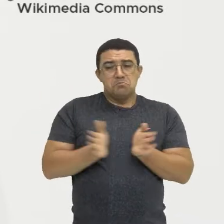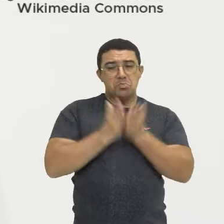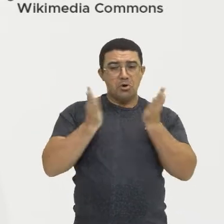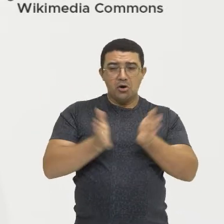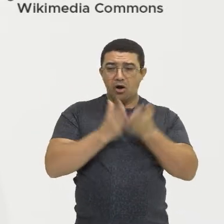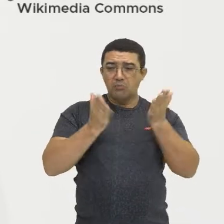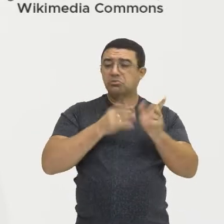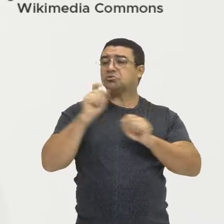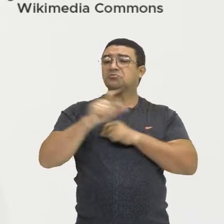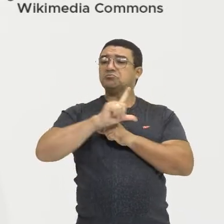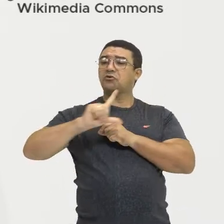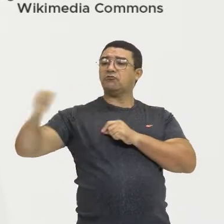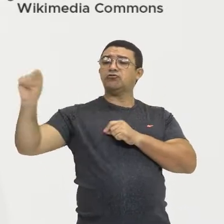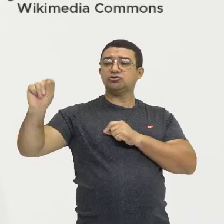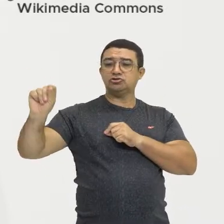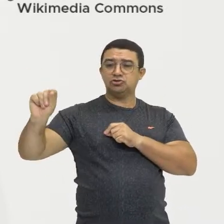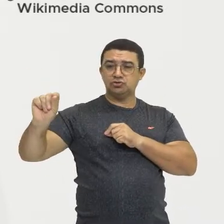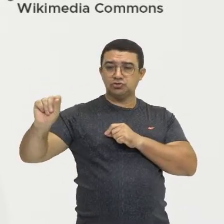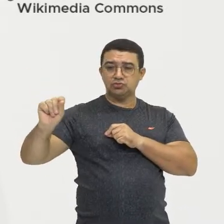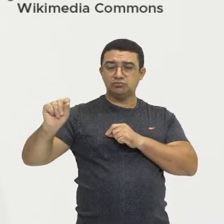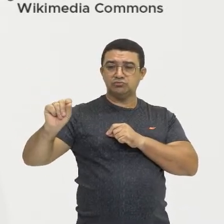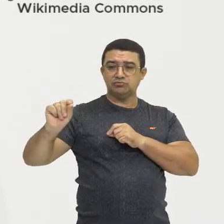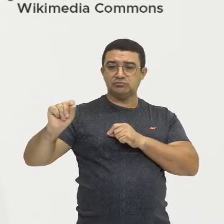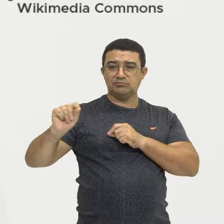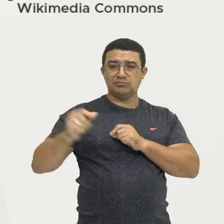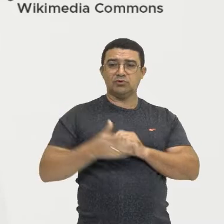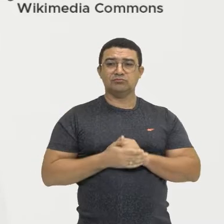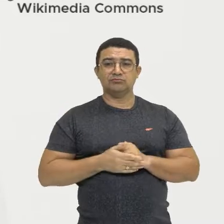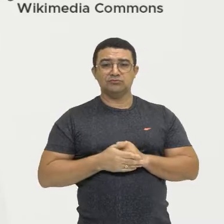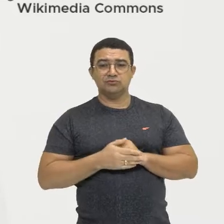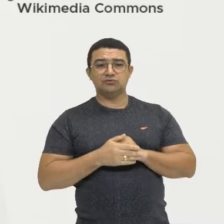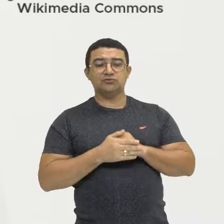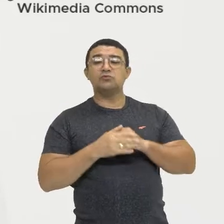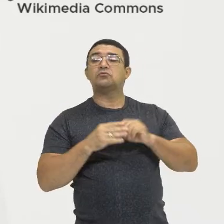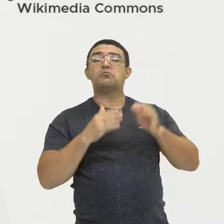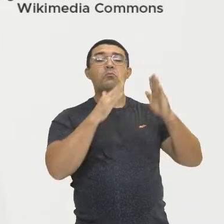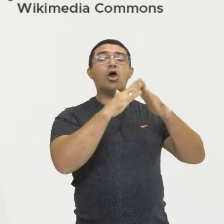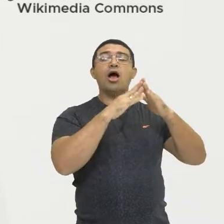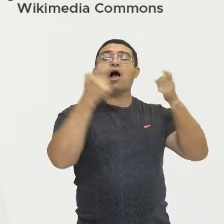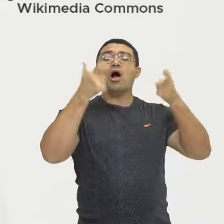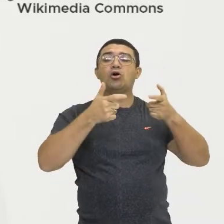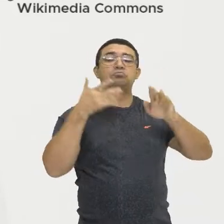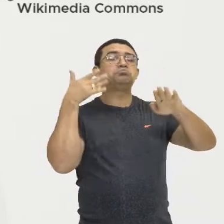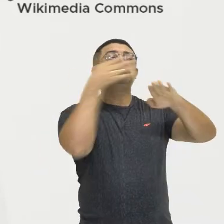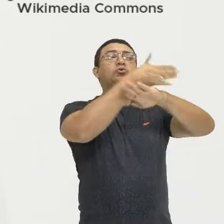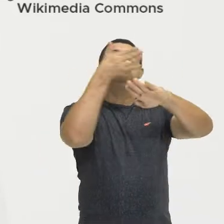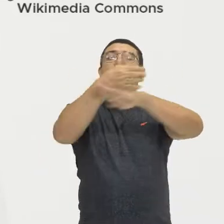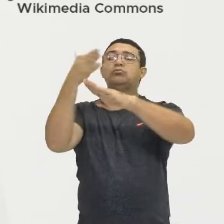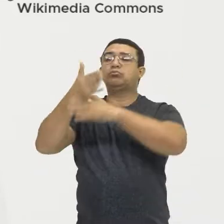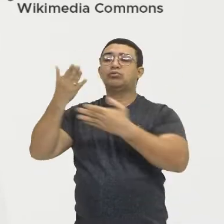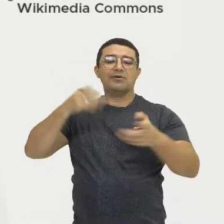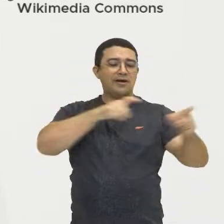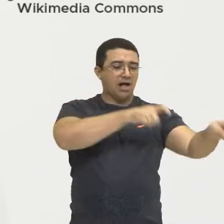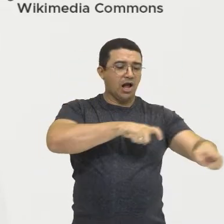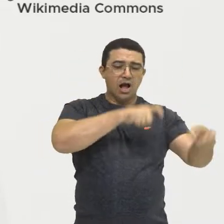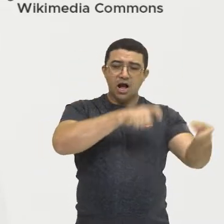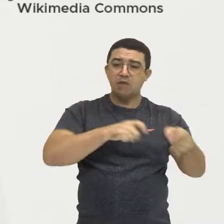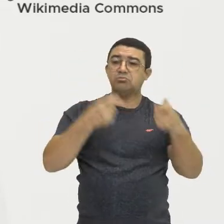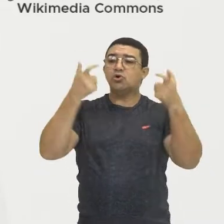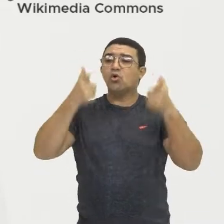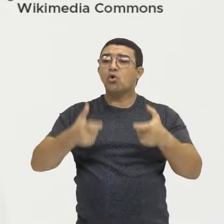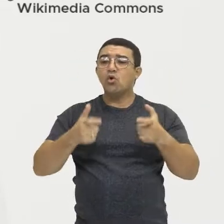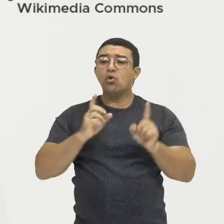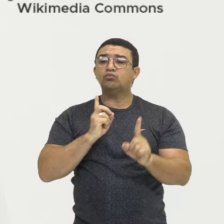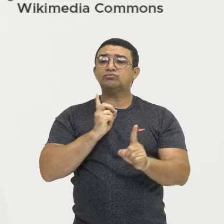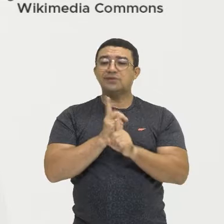se refugiassem, corressem nos campos, né? Se refugiassem no campo, onde eles encontraram o quê?